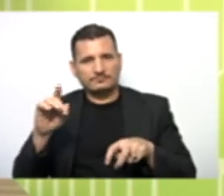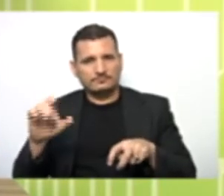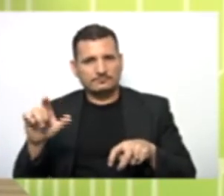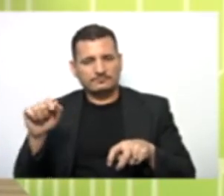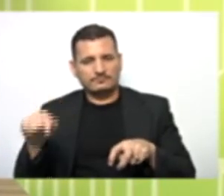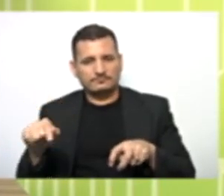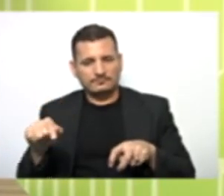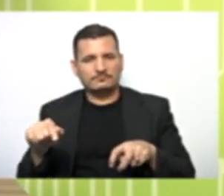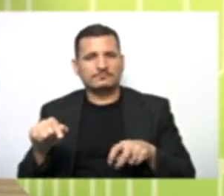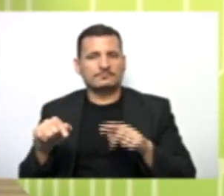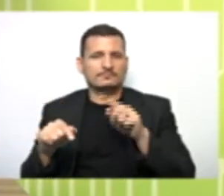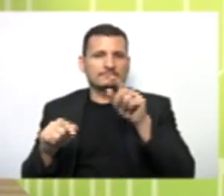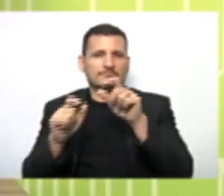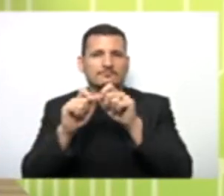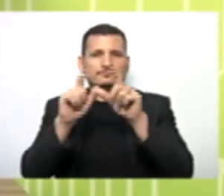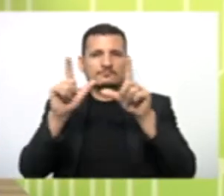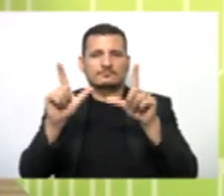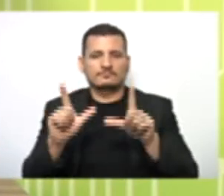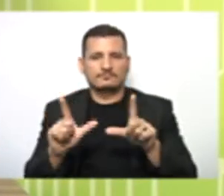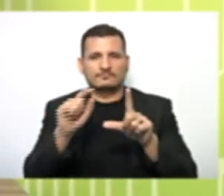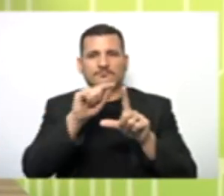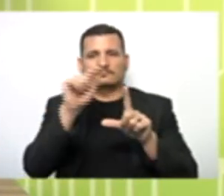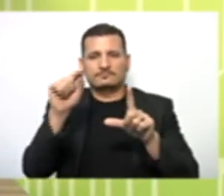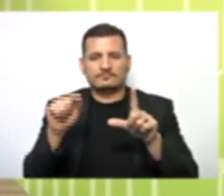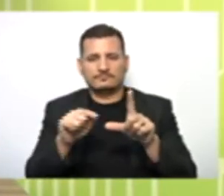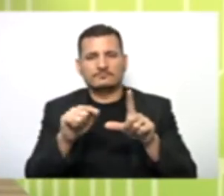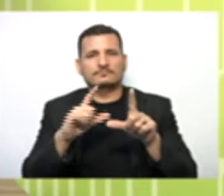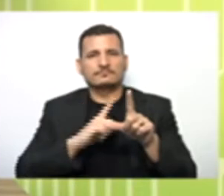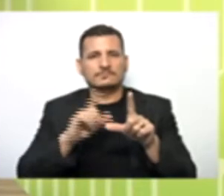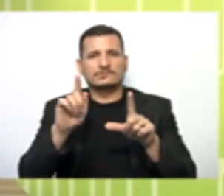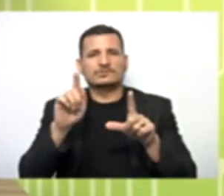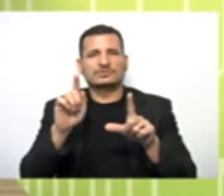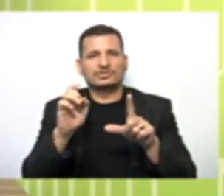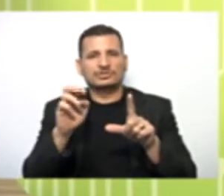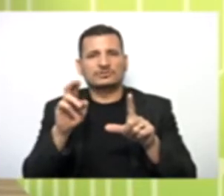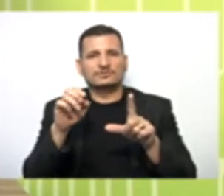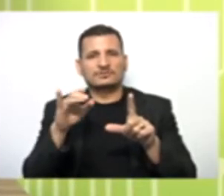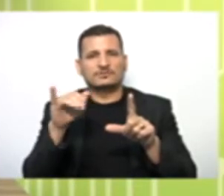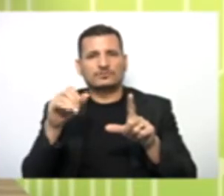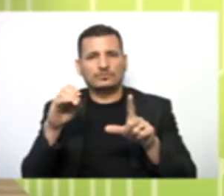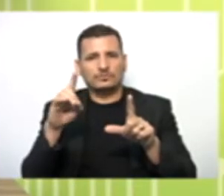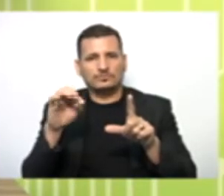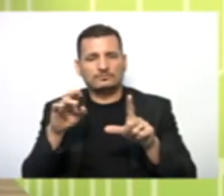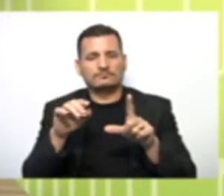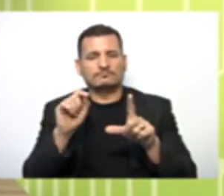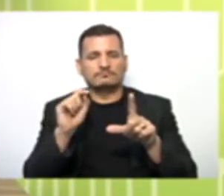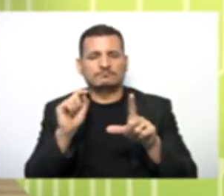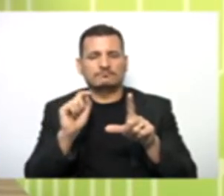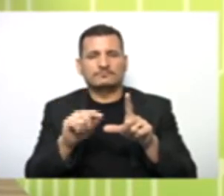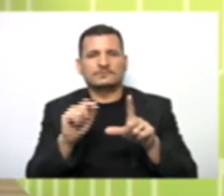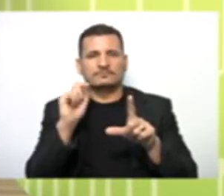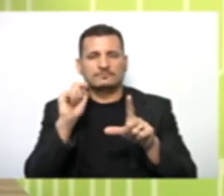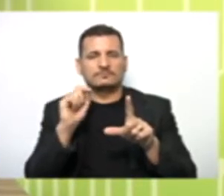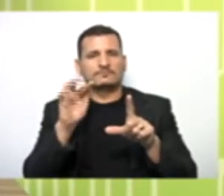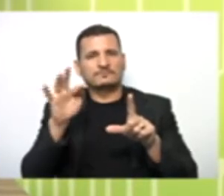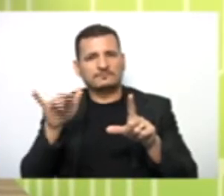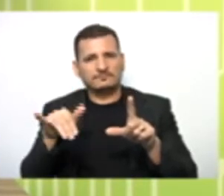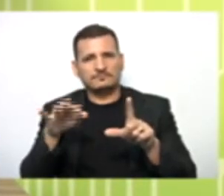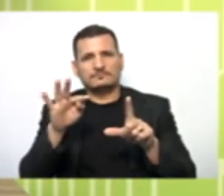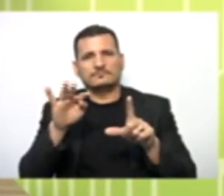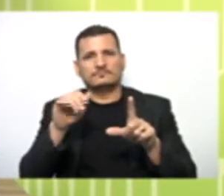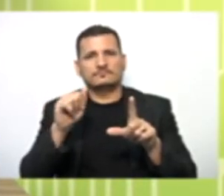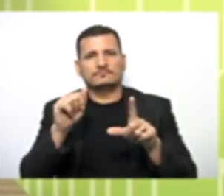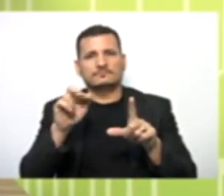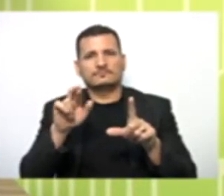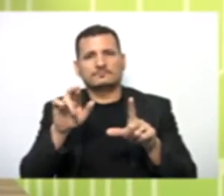abrir o gerenciador de tarefas, tinha lá um programa e você clicou nele, finalizar tarefa, ou finalizar processo, dependendo de